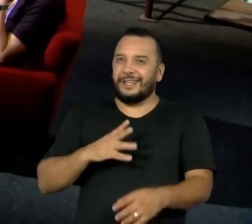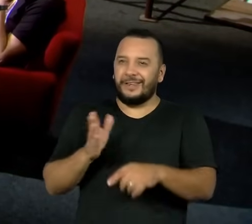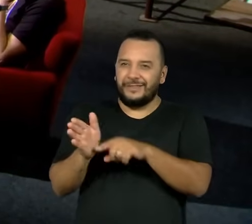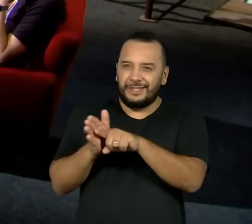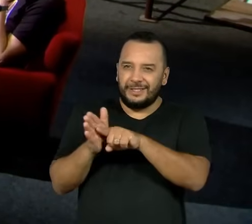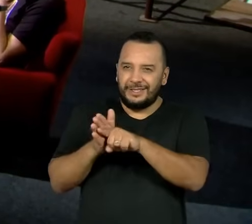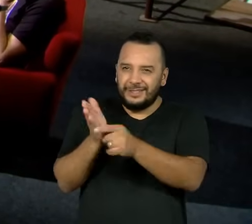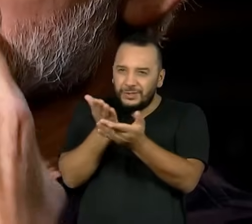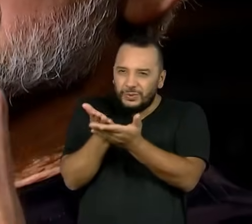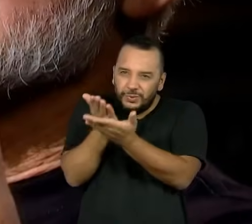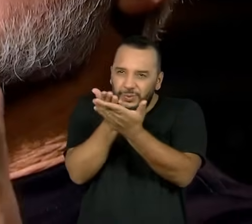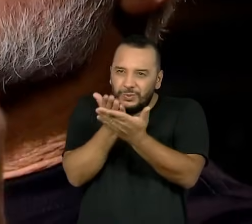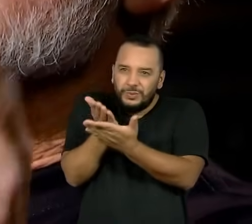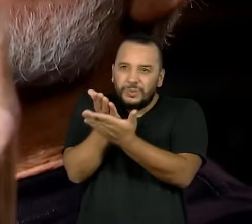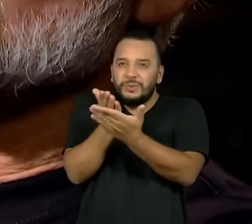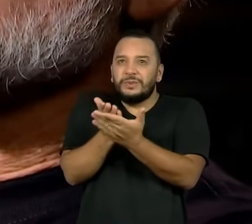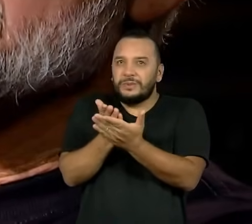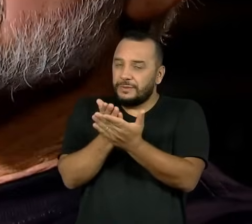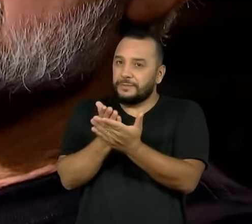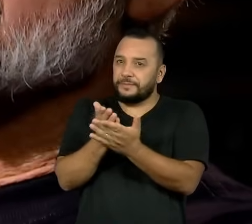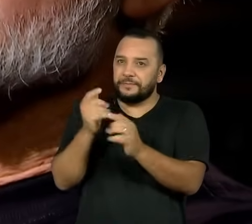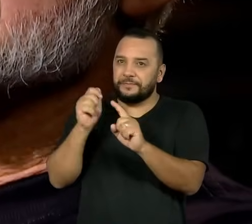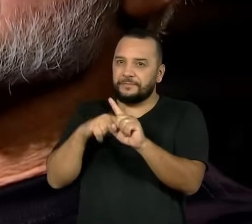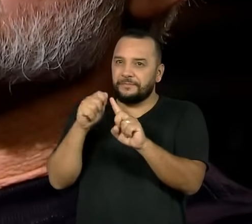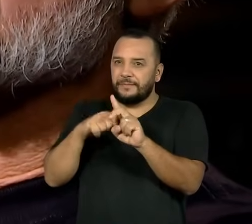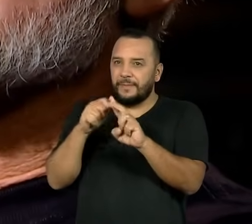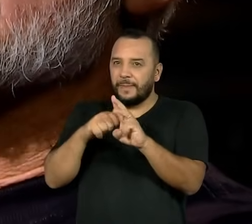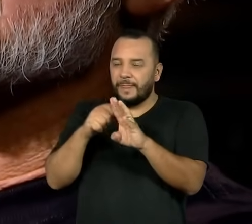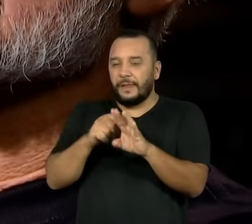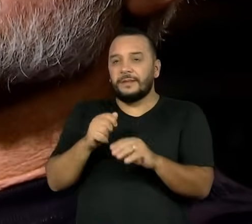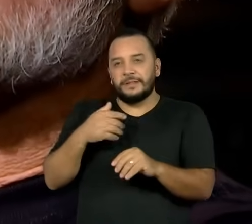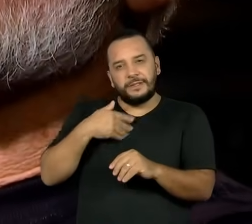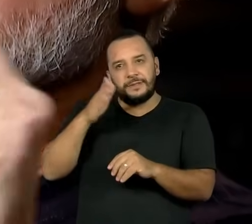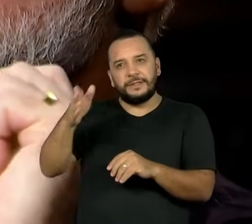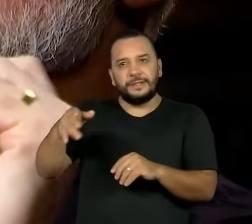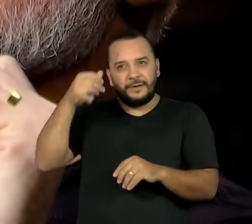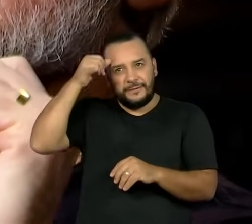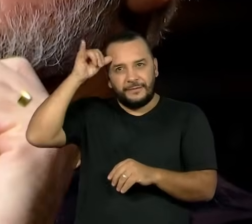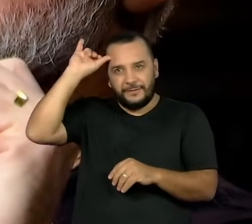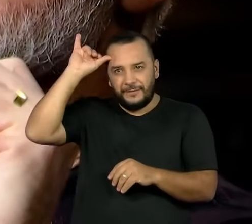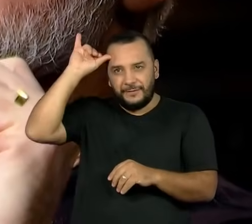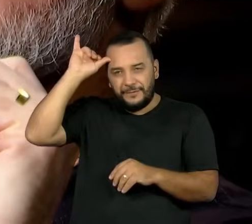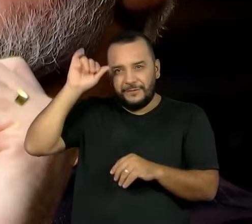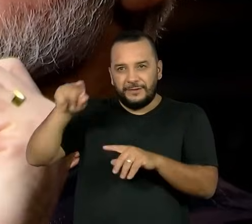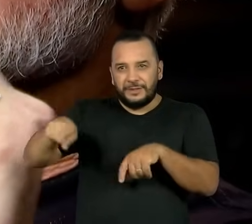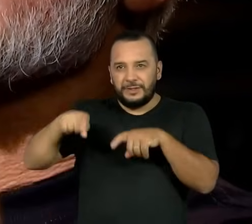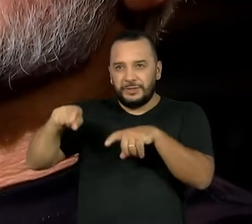agora, que eu ia todo mês para a fazenda do papai para colher jurema.